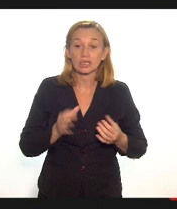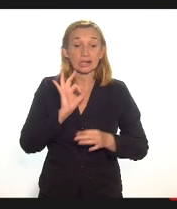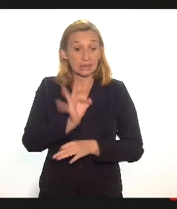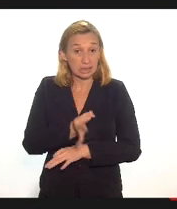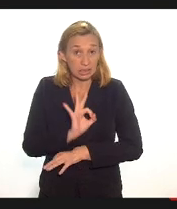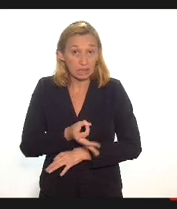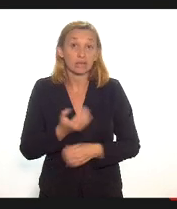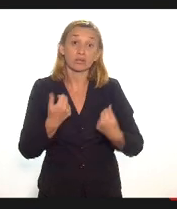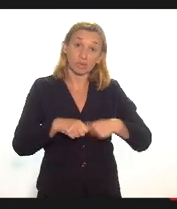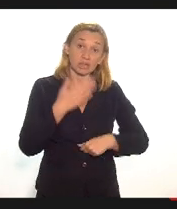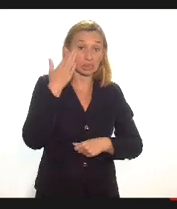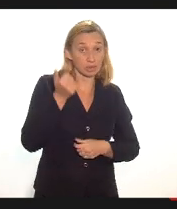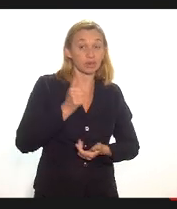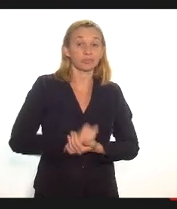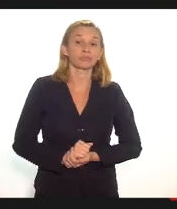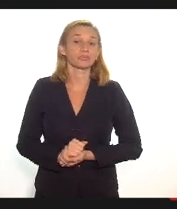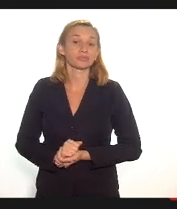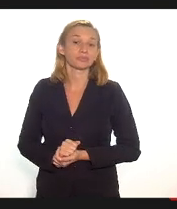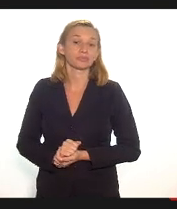certeza precisa saber.